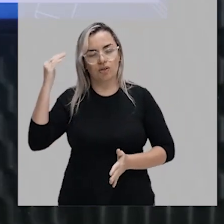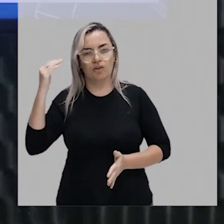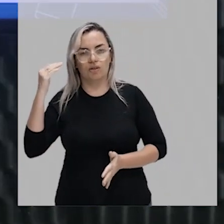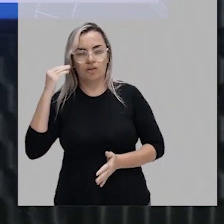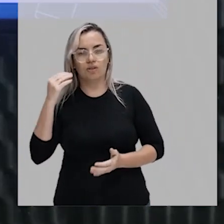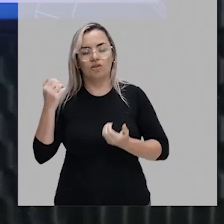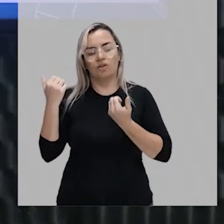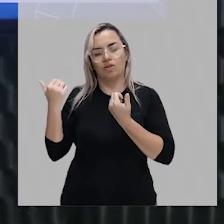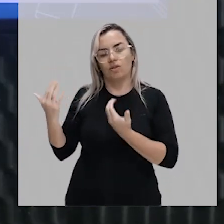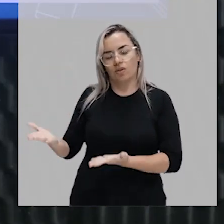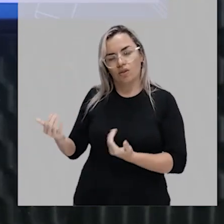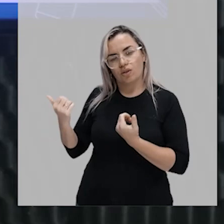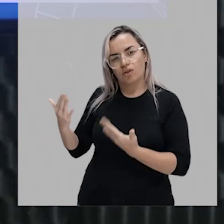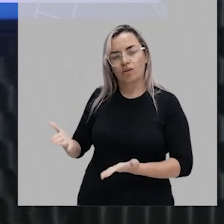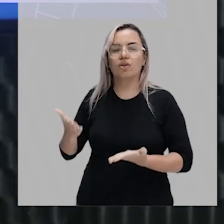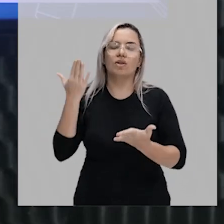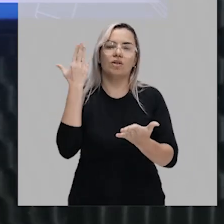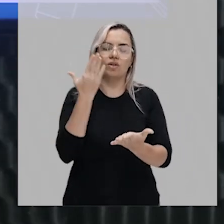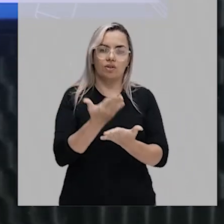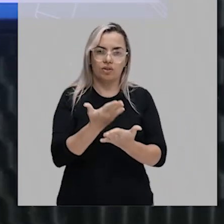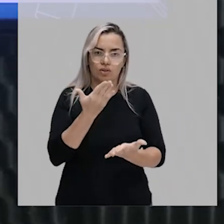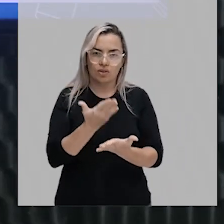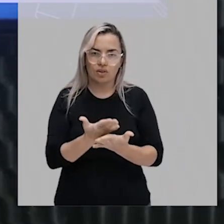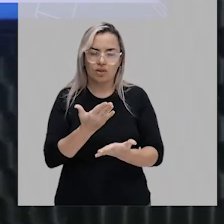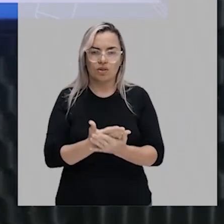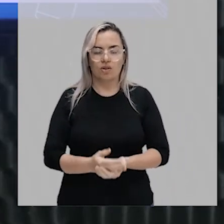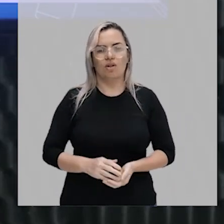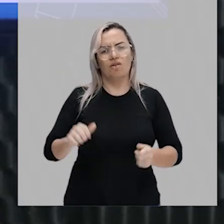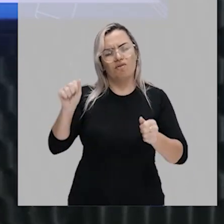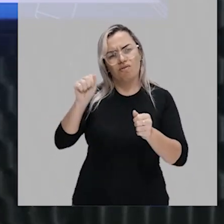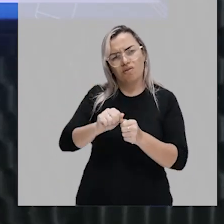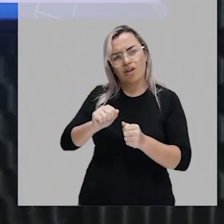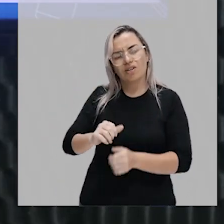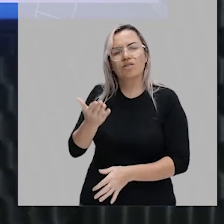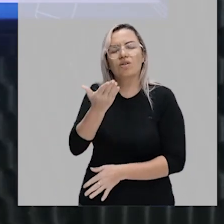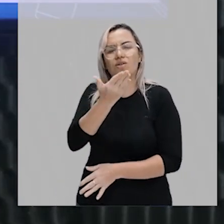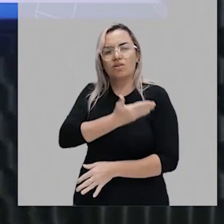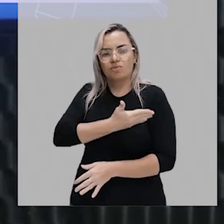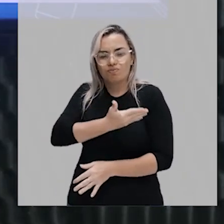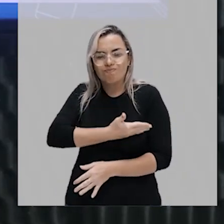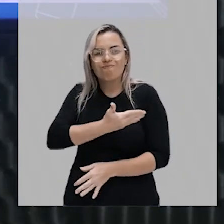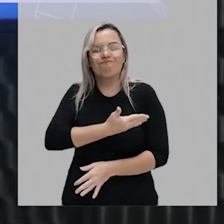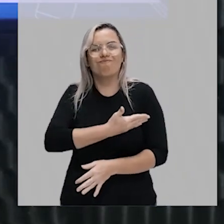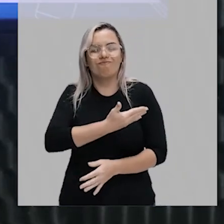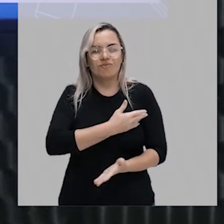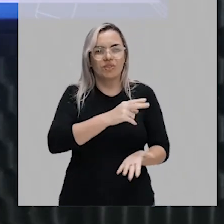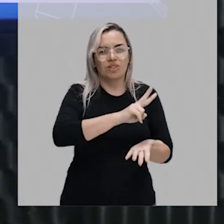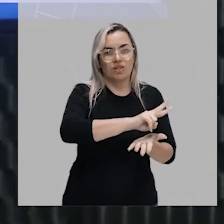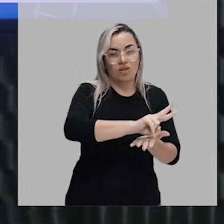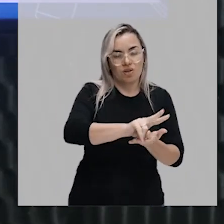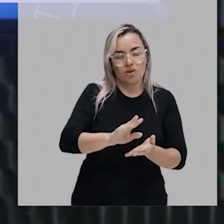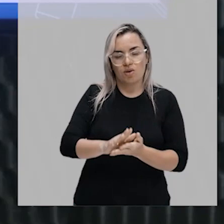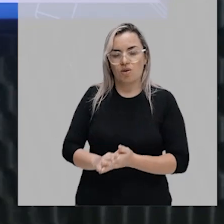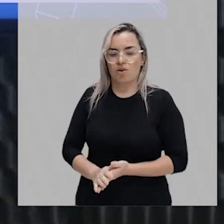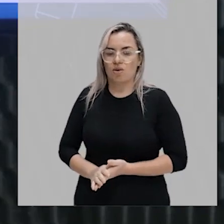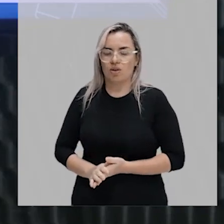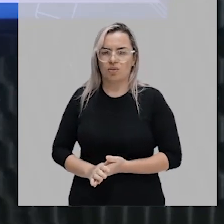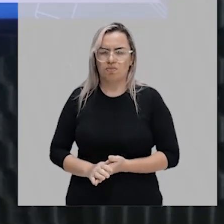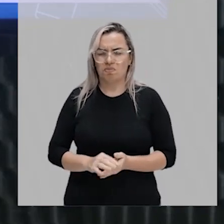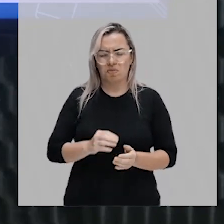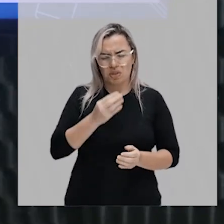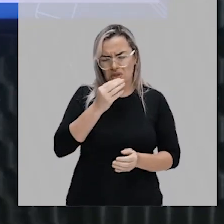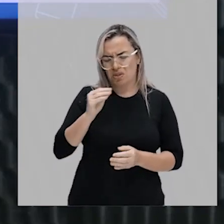amizades, deixa a promiscuidade para lá, porque isso pode trazer o quê? DSTs, doenças